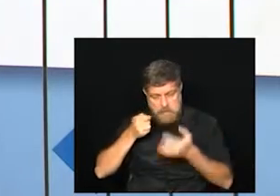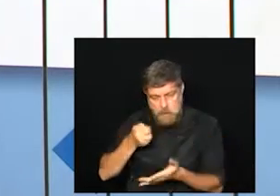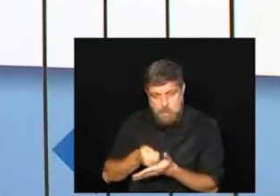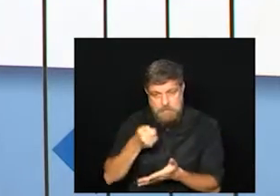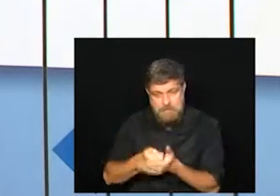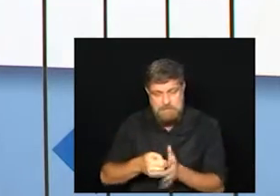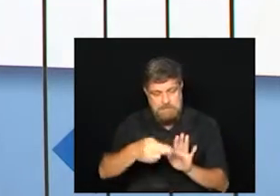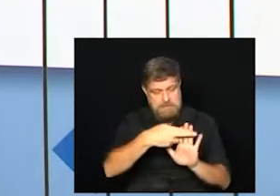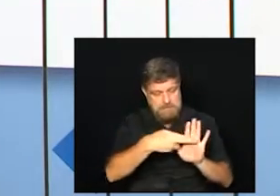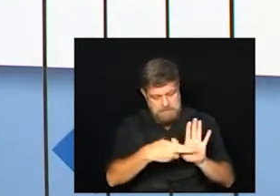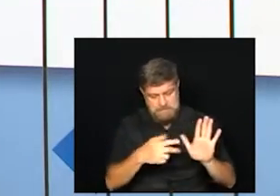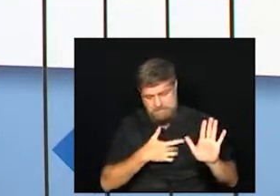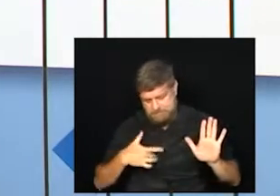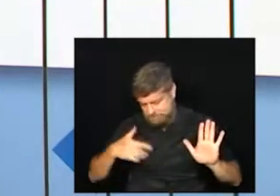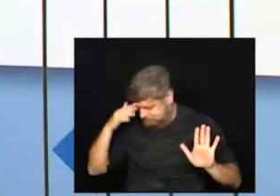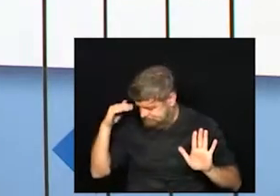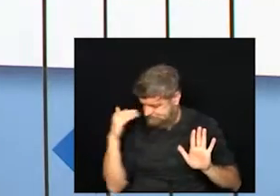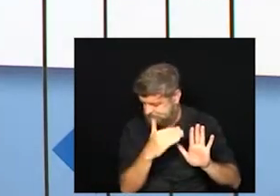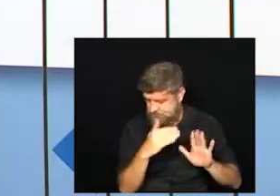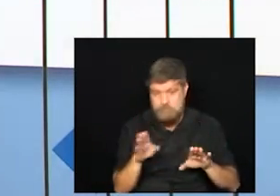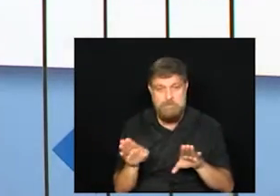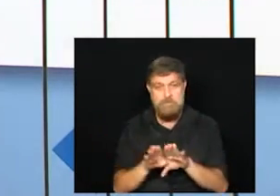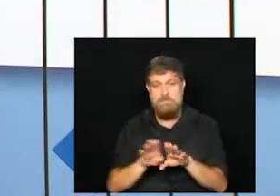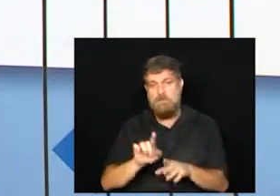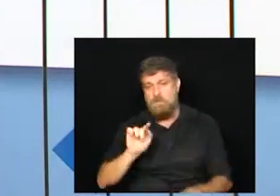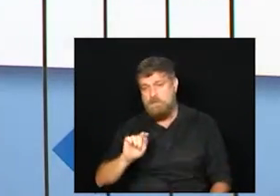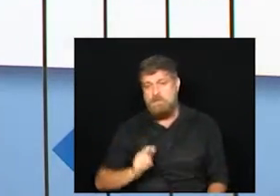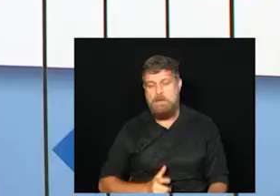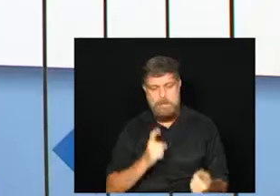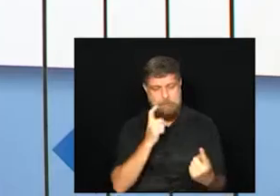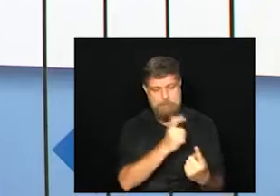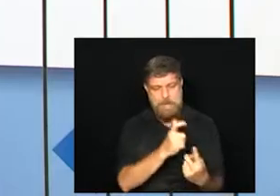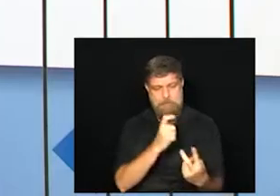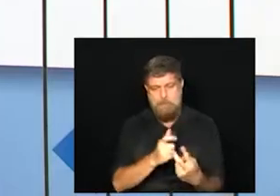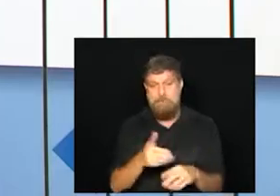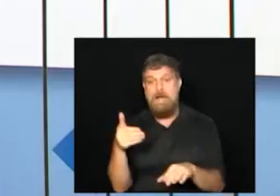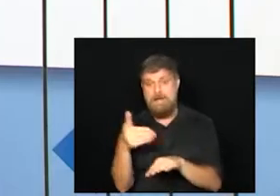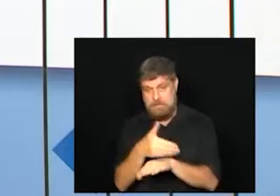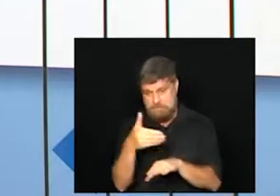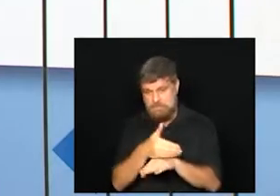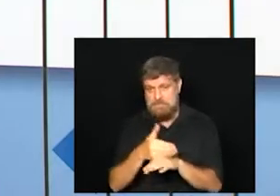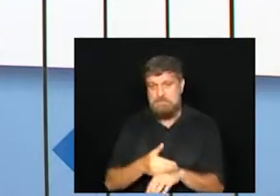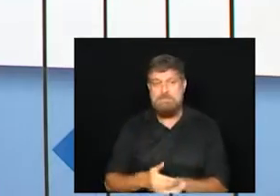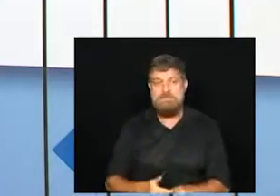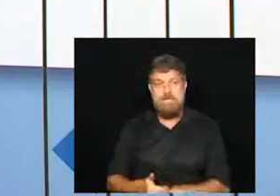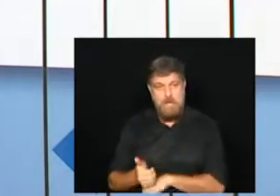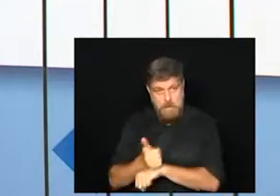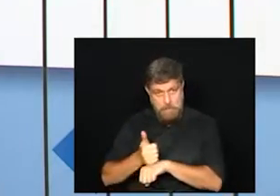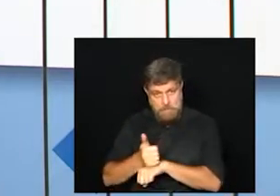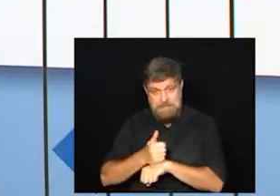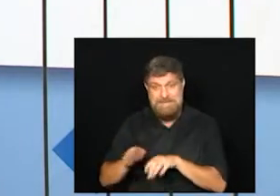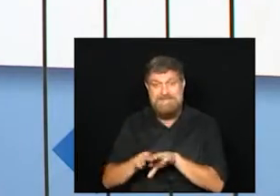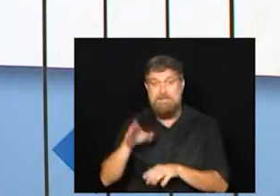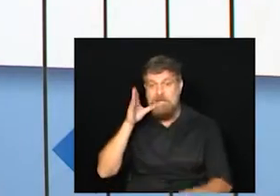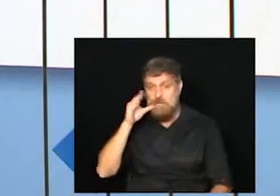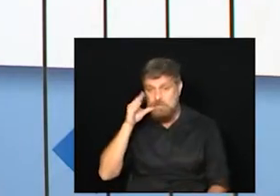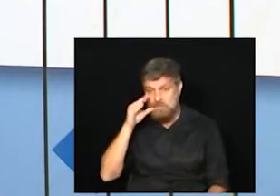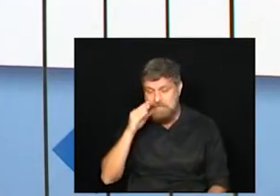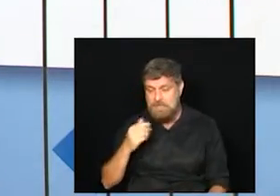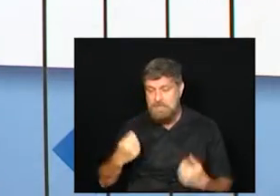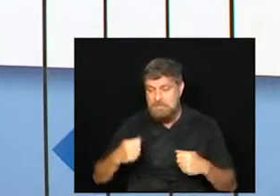outros protocolos sanitários e também a vacinação de participantes, trabalhadores e prestadores de